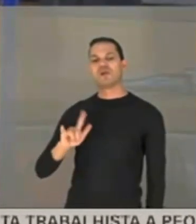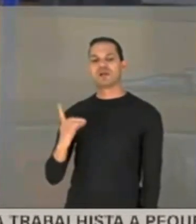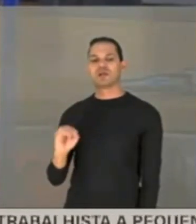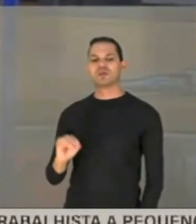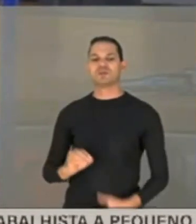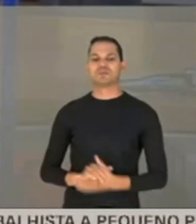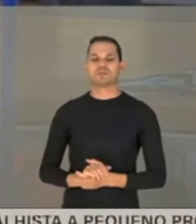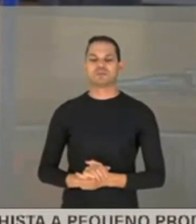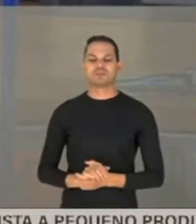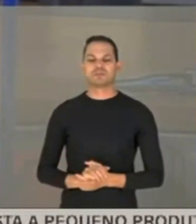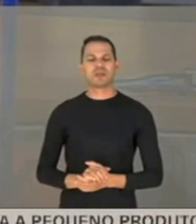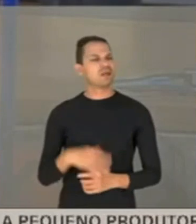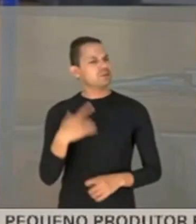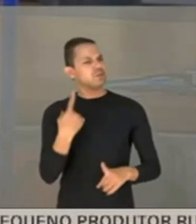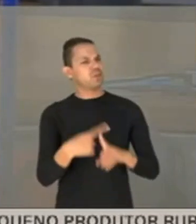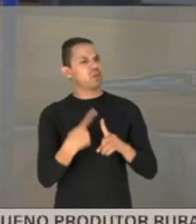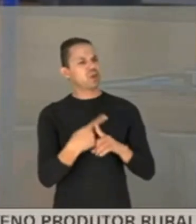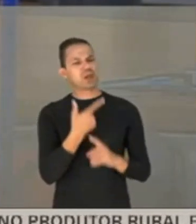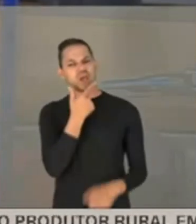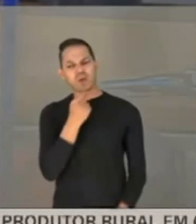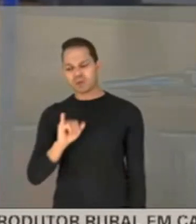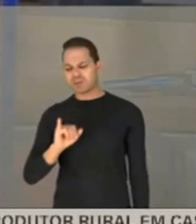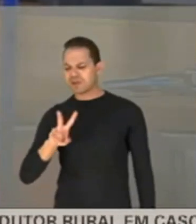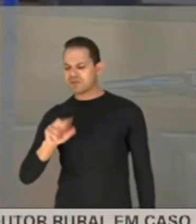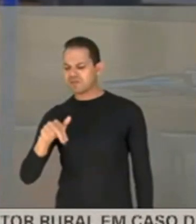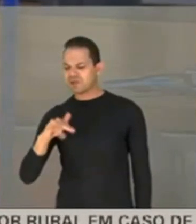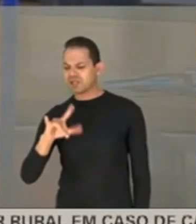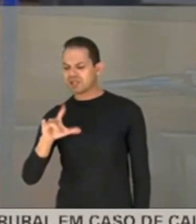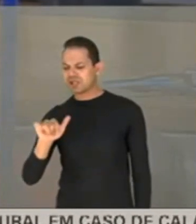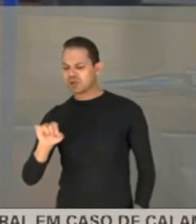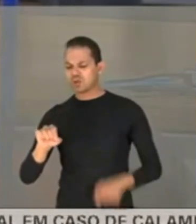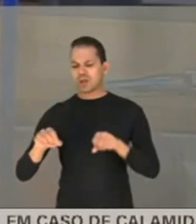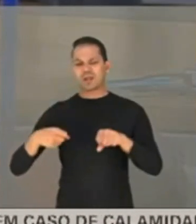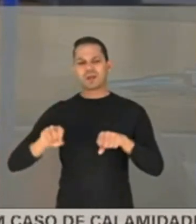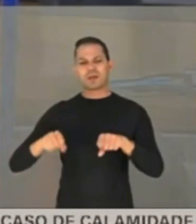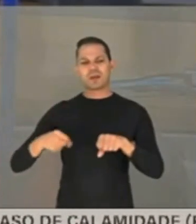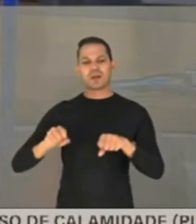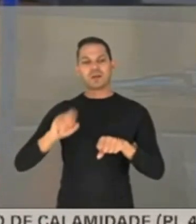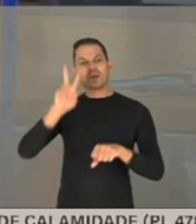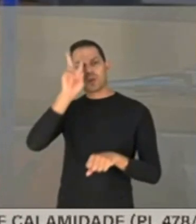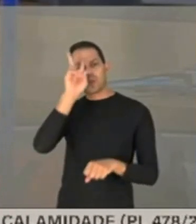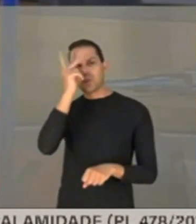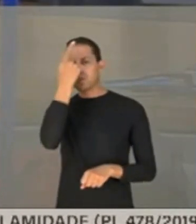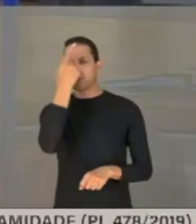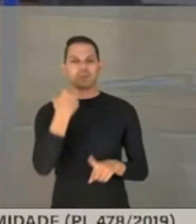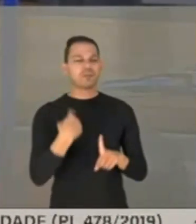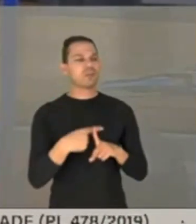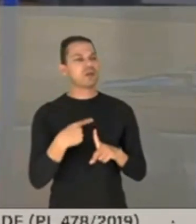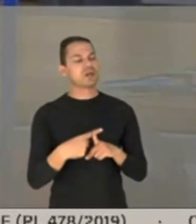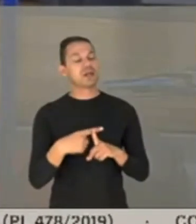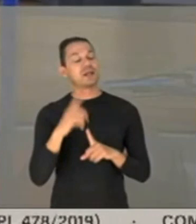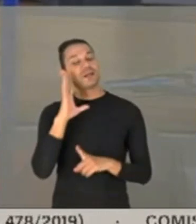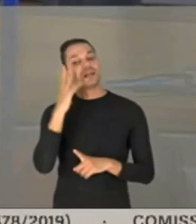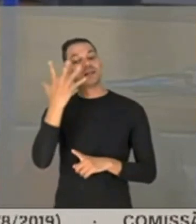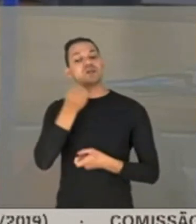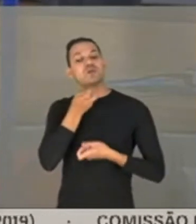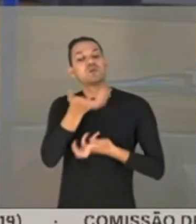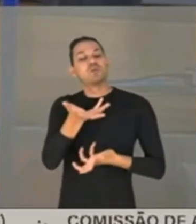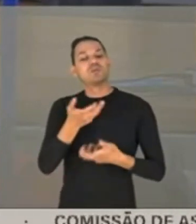por que o senhor Ivanildo, motoboy da empresa de vocês, mudou de ideia e resolveu